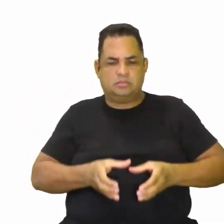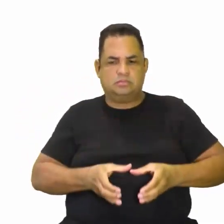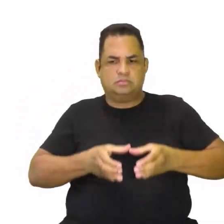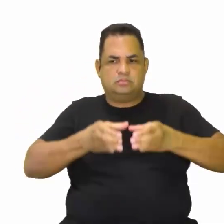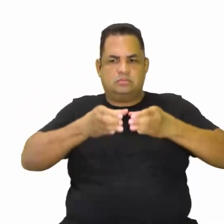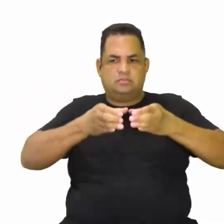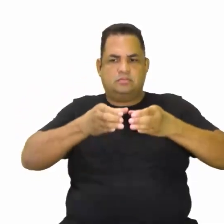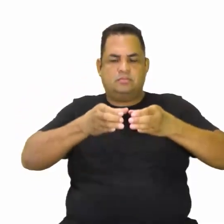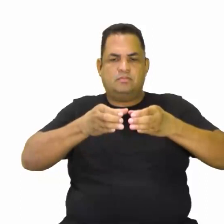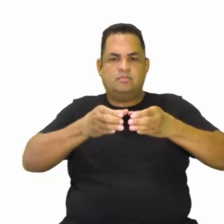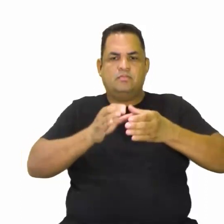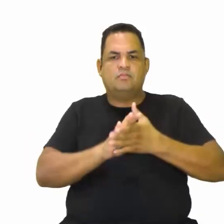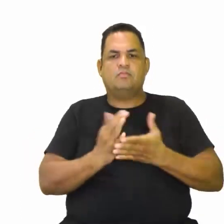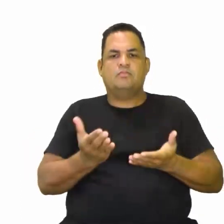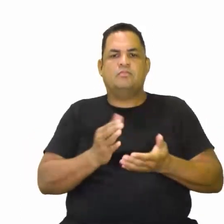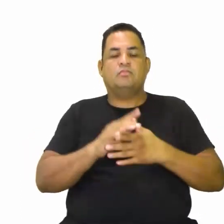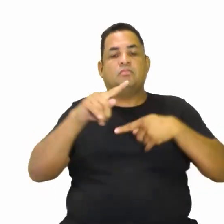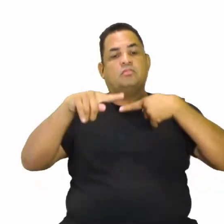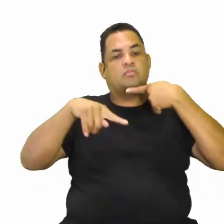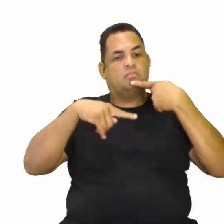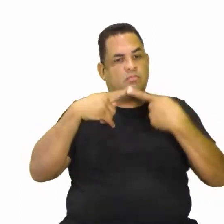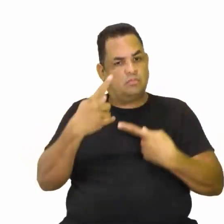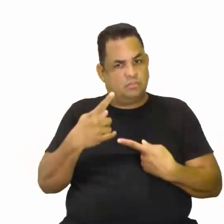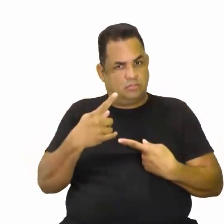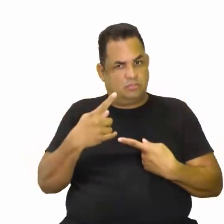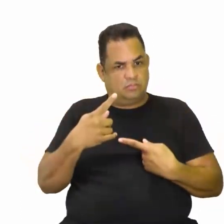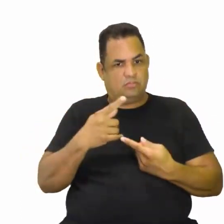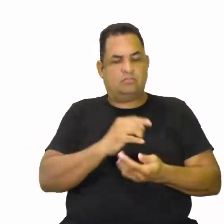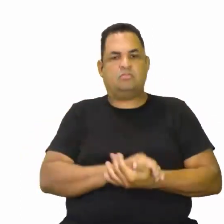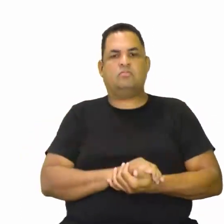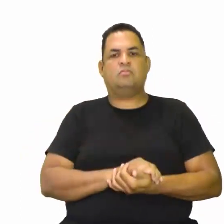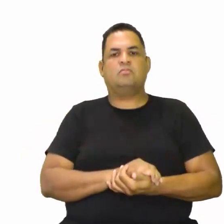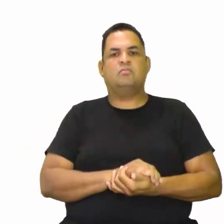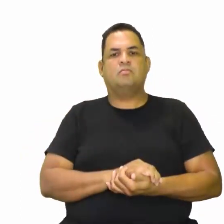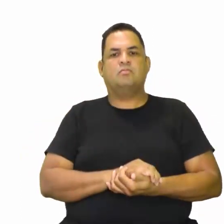recipiente, tá? Daí,